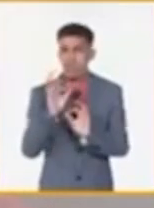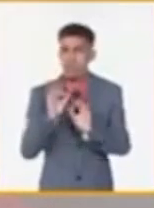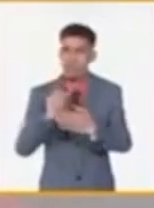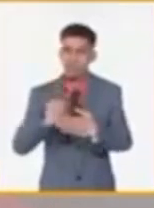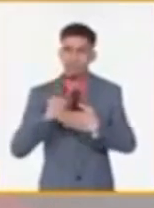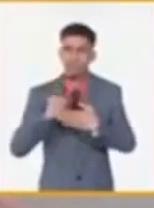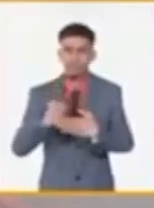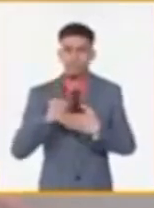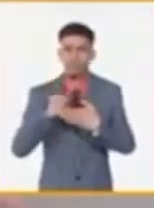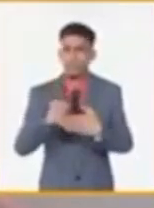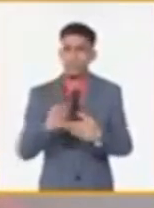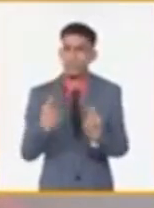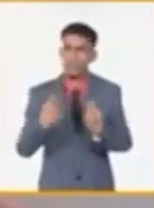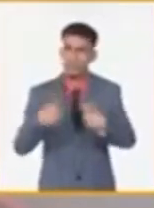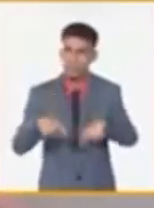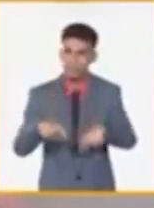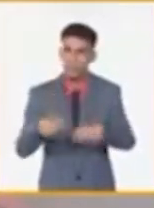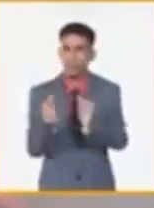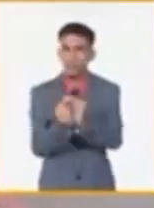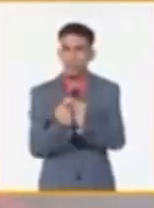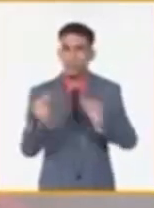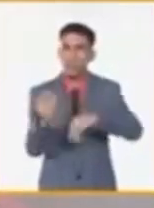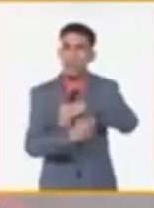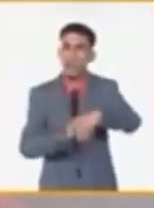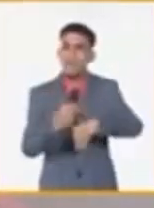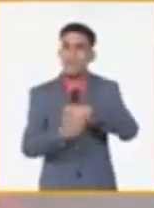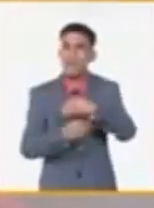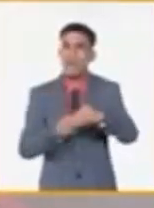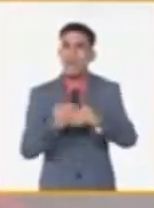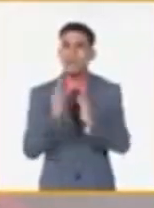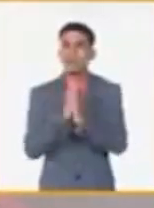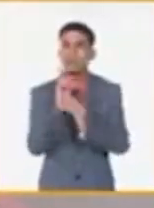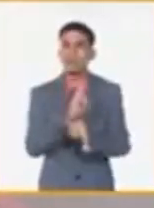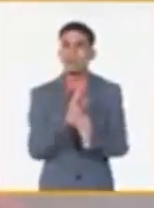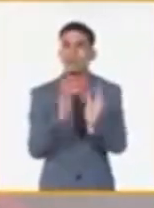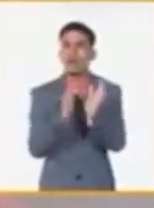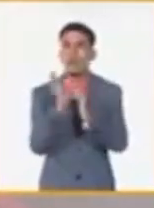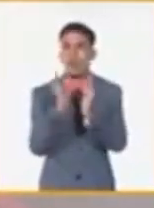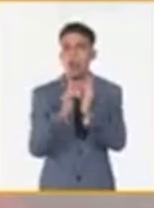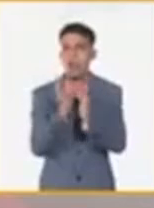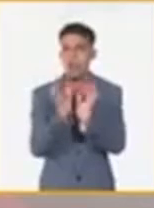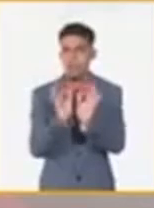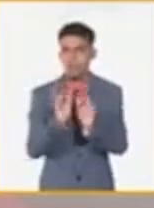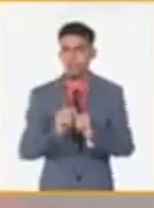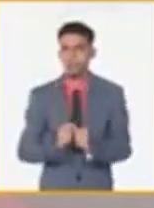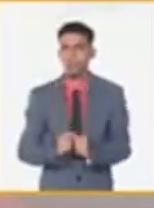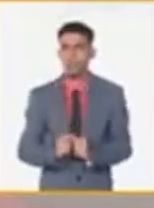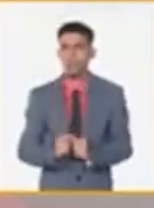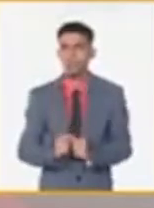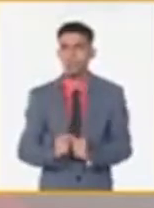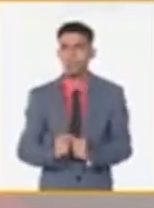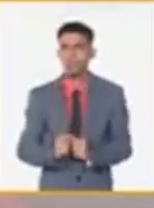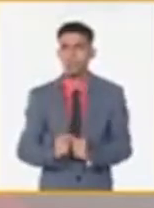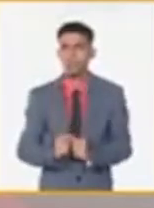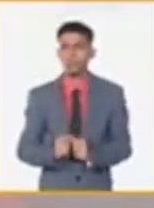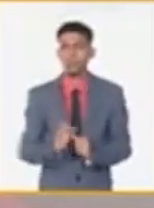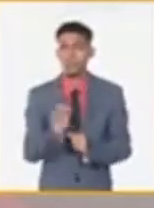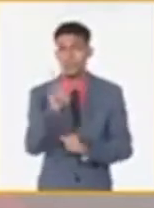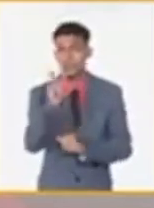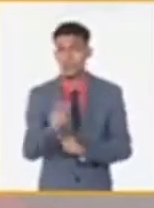decisivamente para la renovação de igre católica sobretudo conclio Vaticano seg então gente